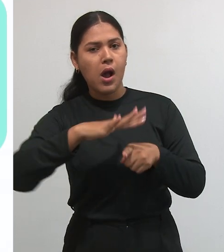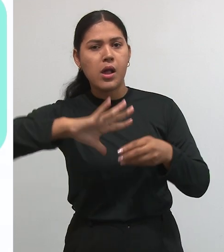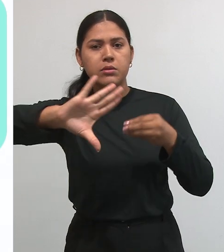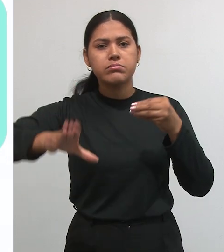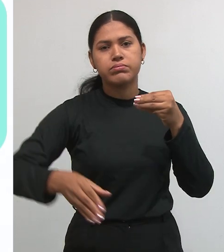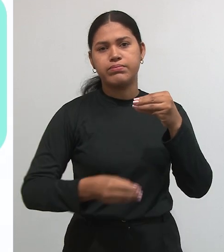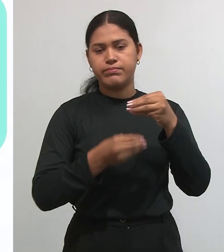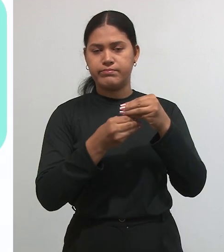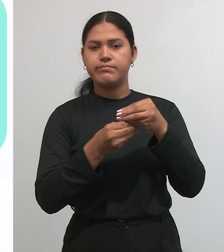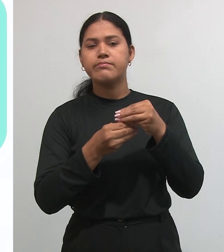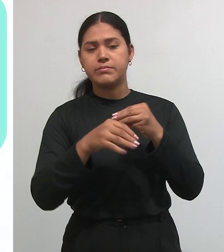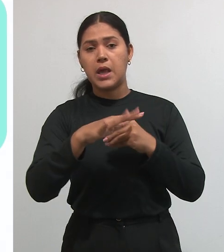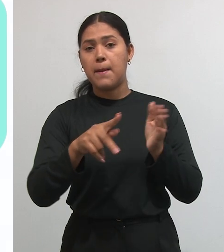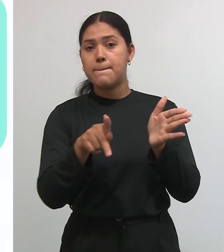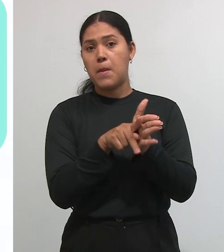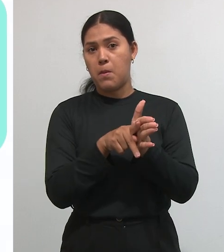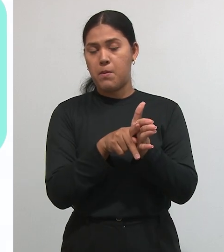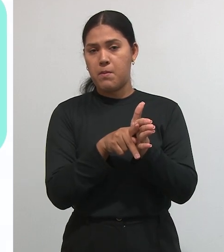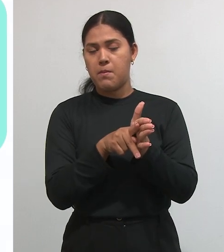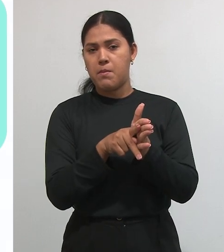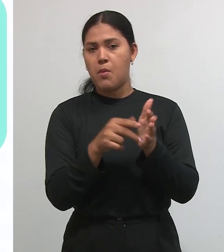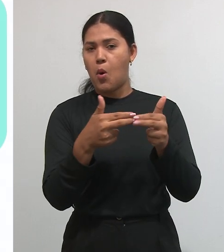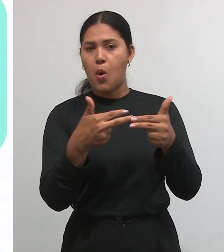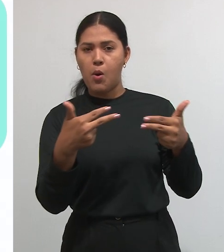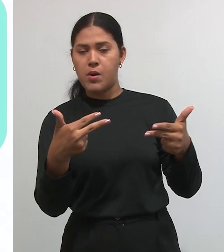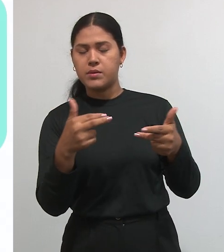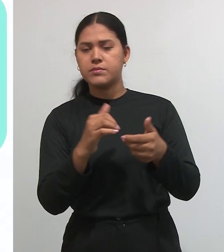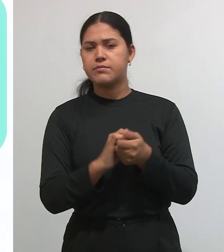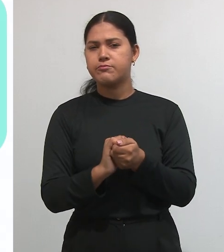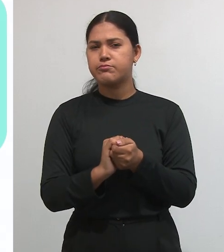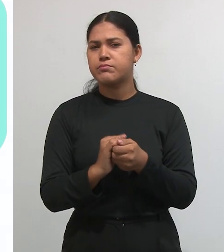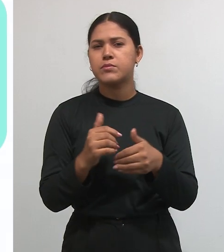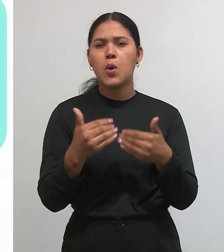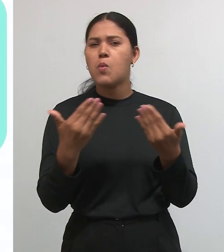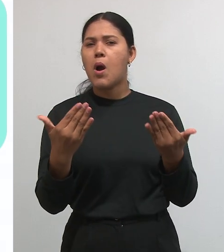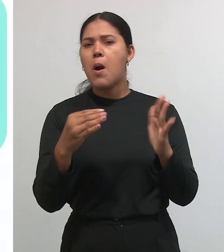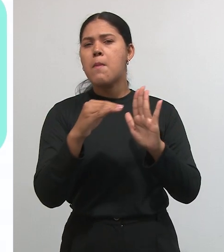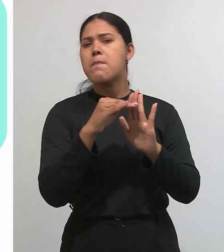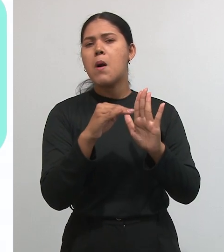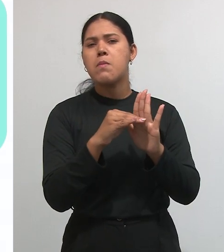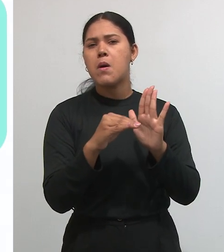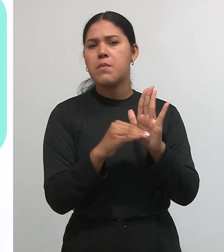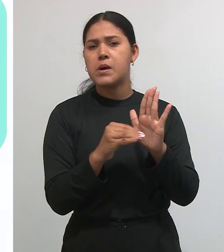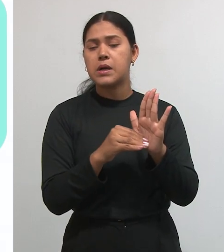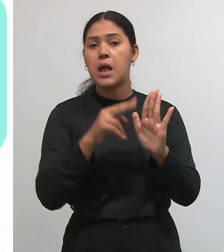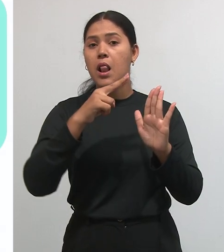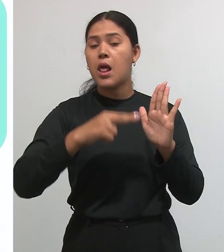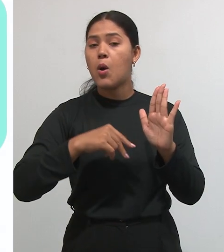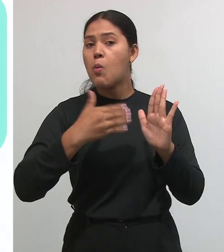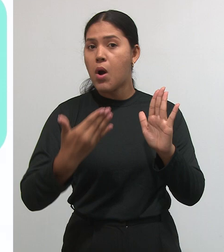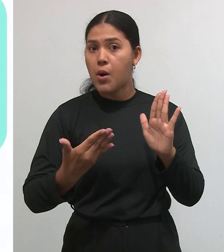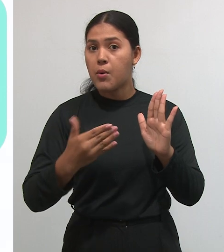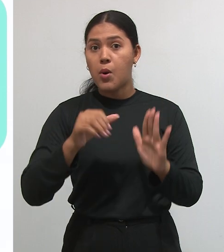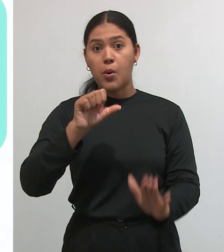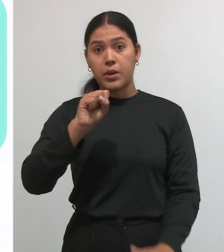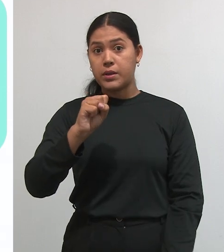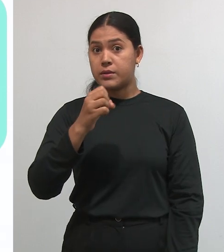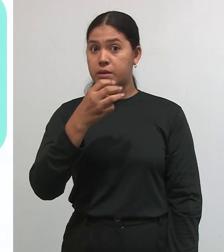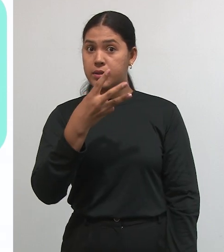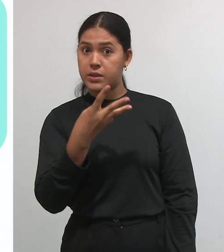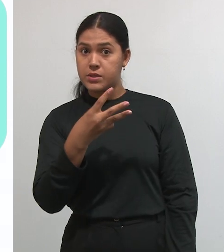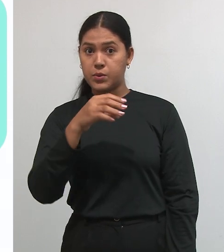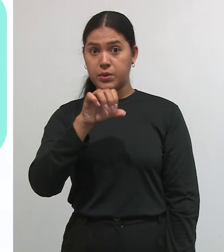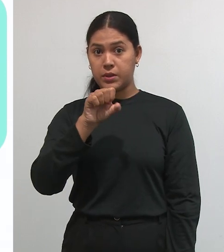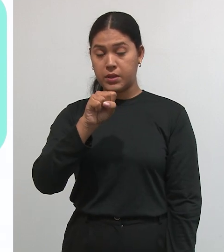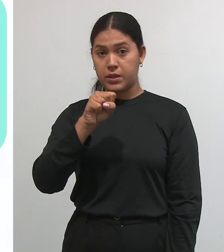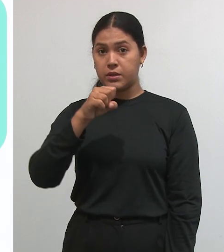contabilidade patrimonial, tá? Mas quais são os principais artigos que vocês devem ler? Os artigos aqui de 83 e 89, que